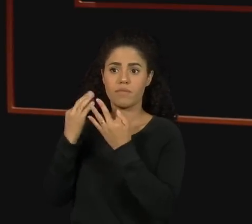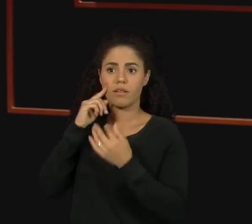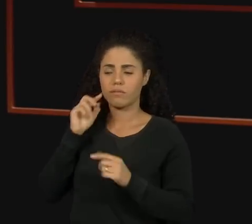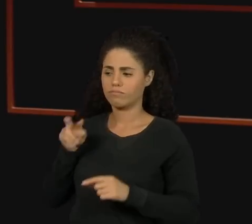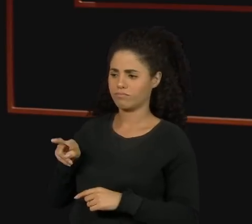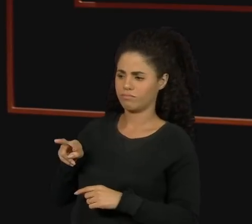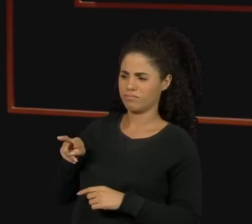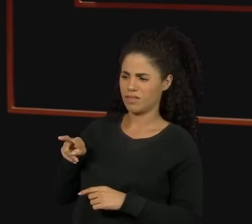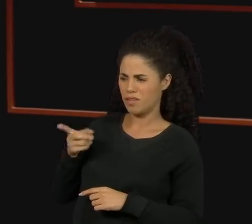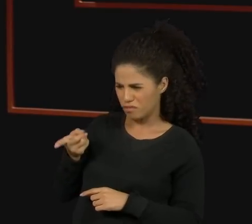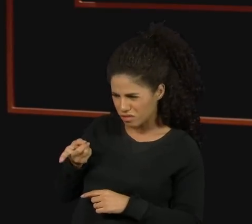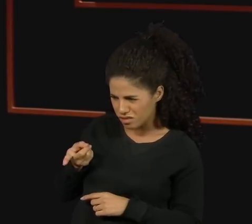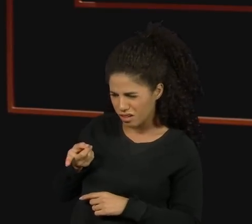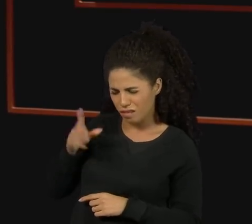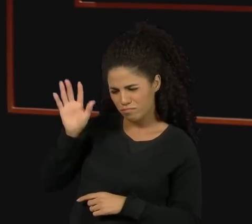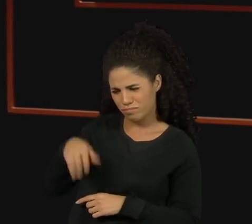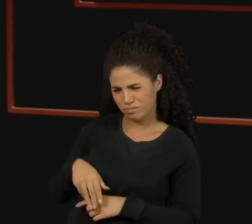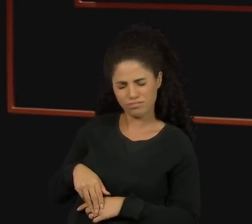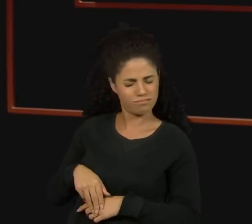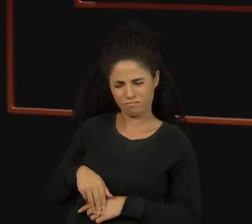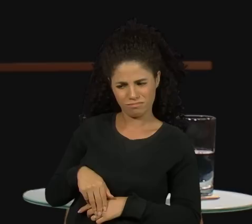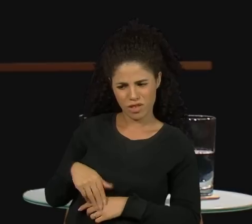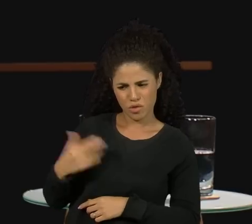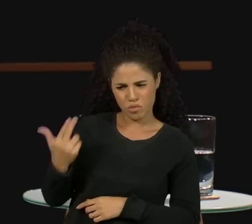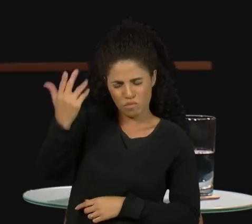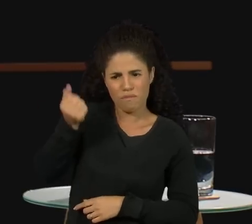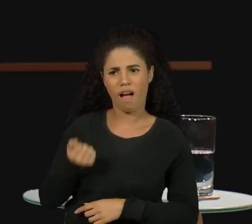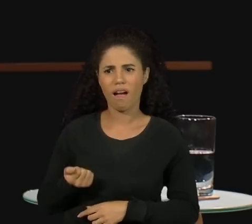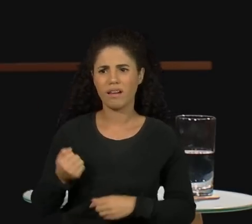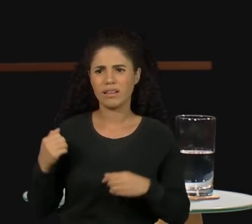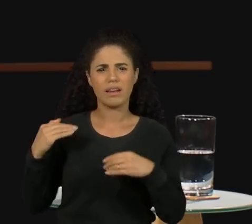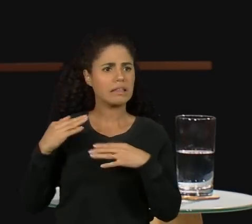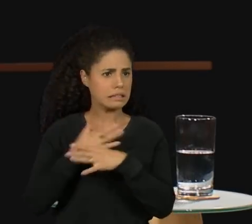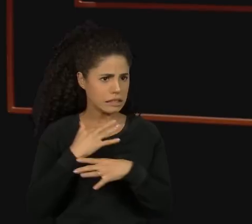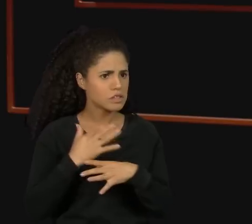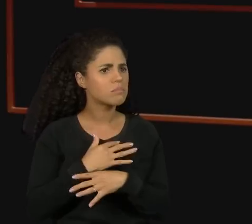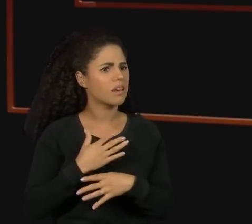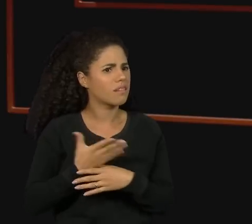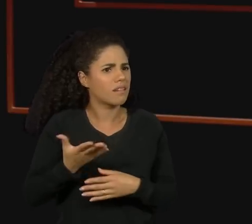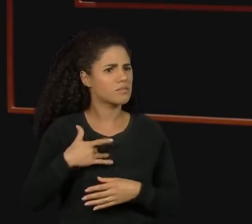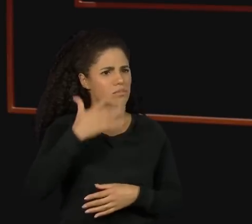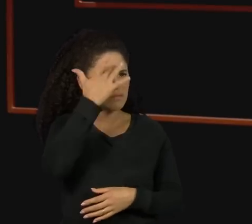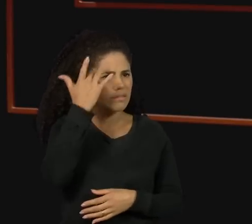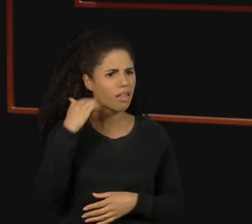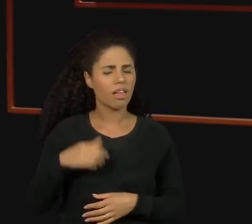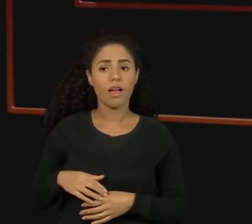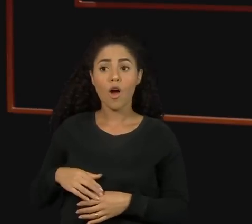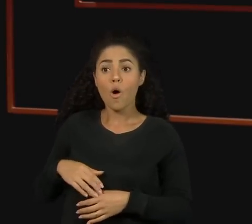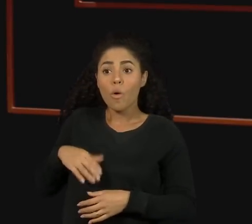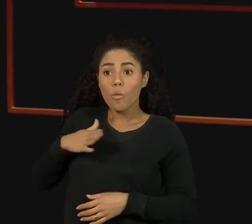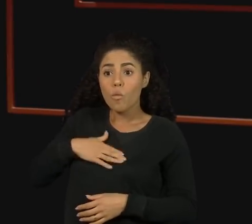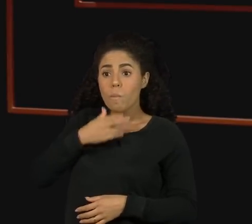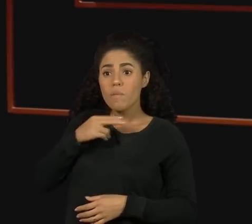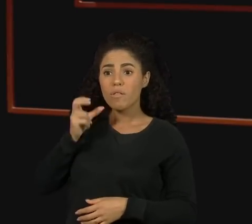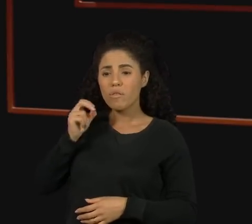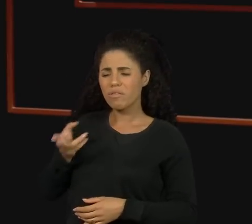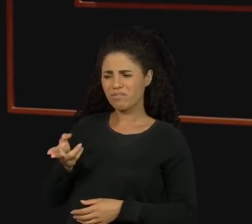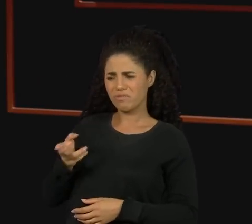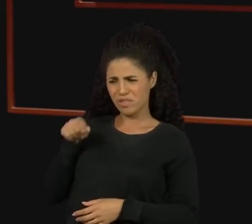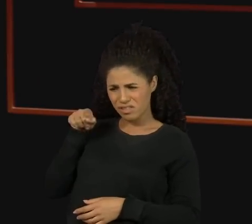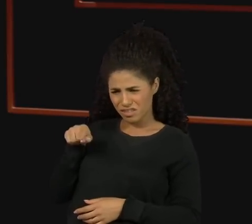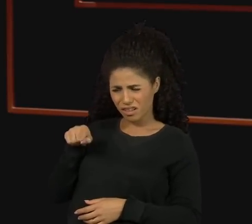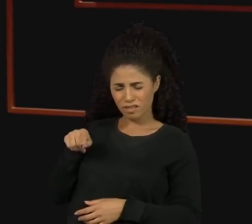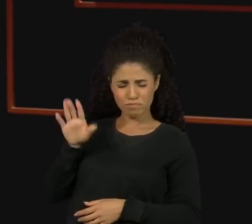assim, você não vai dar em nada, você não vai ser ninguém. E numa cidade pequena, conservadora. Sim, o meu avô me chamava de imprestável, né? Então eu sempre fui